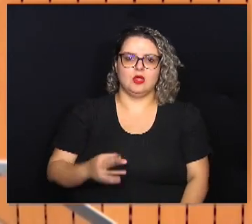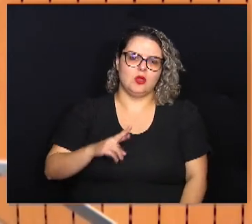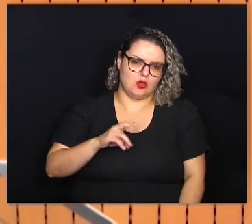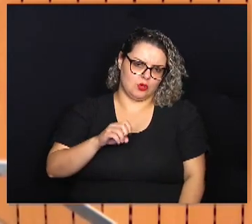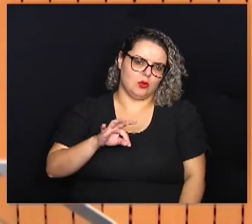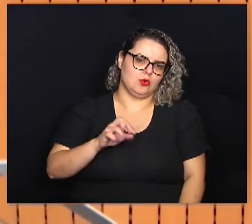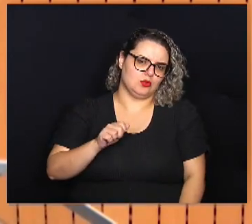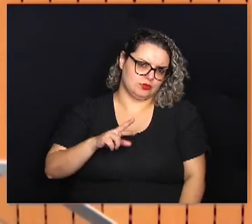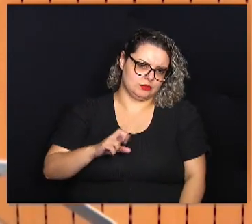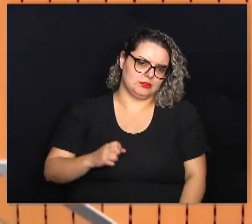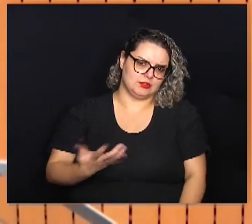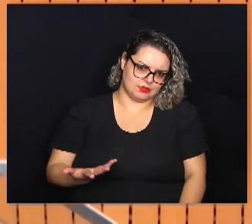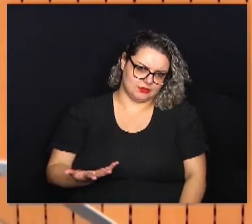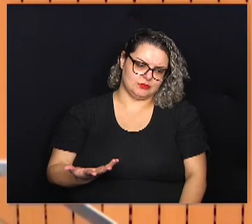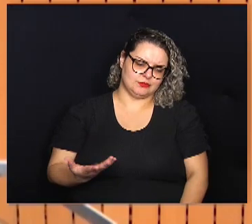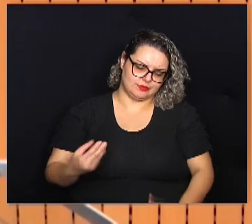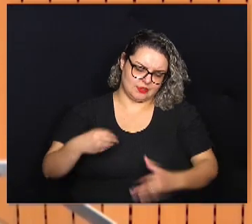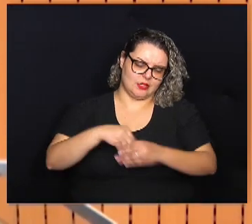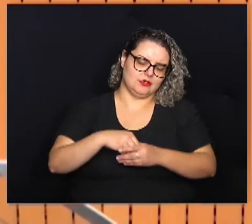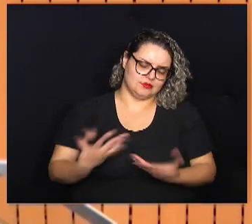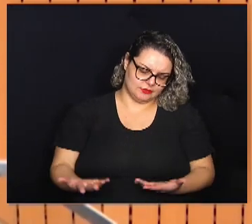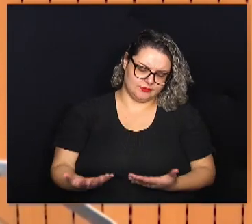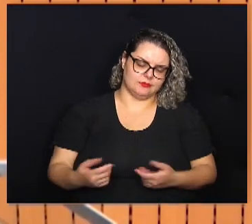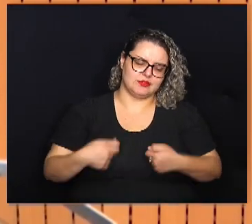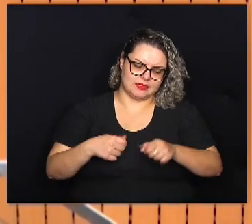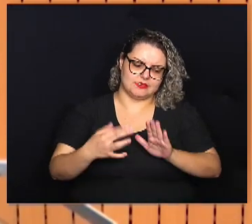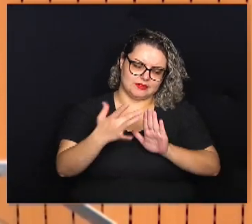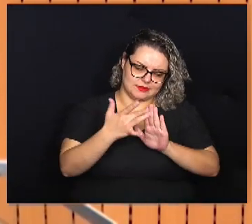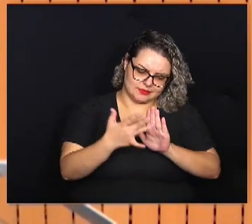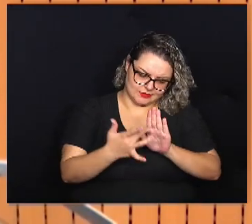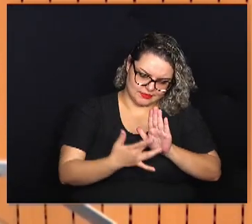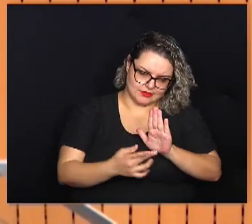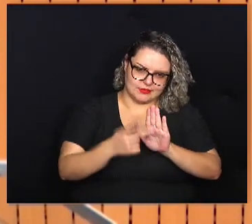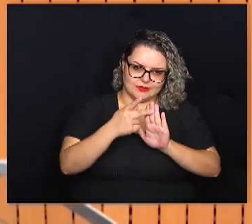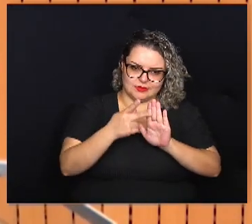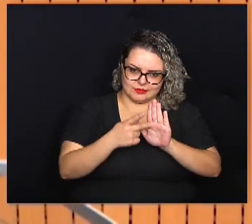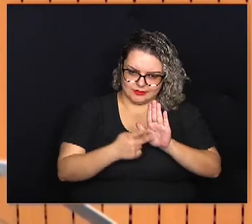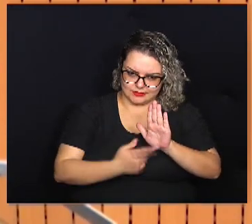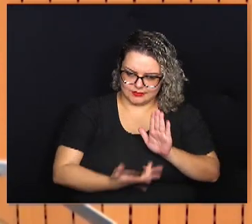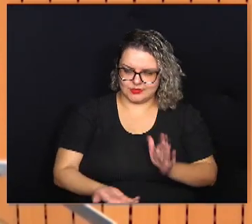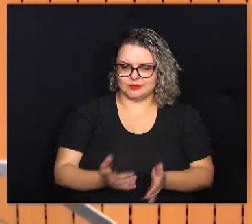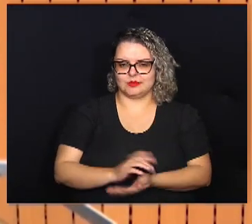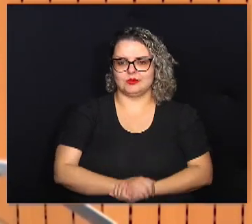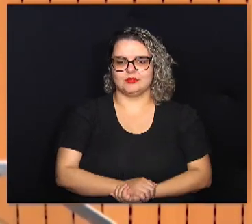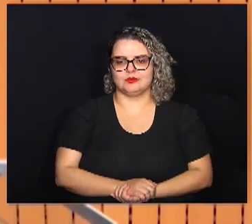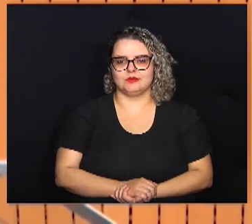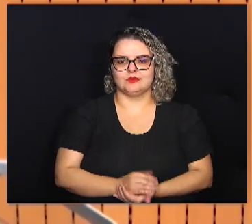o protocolo. Então eu começo com aquela